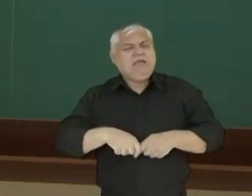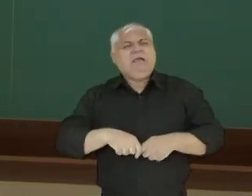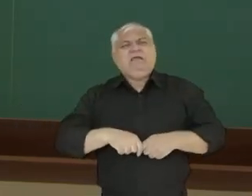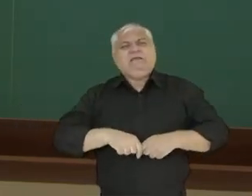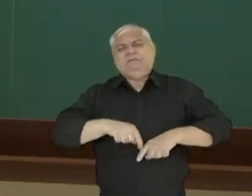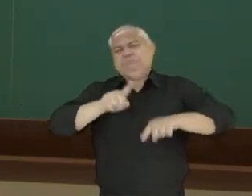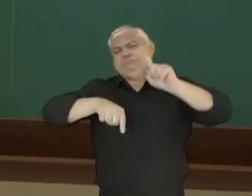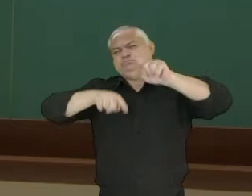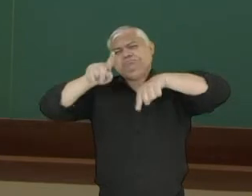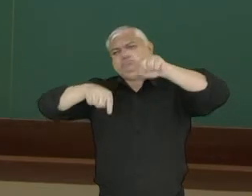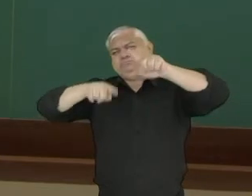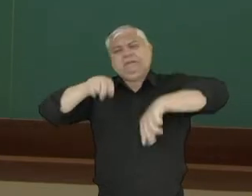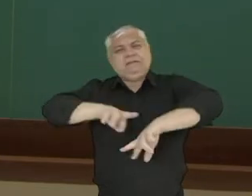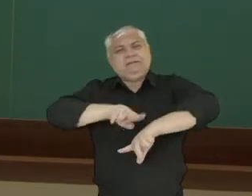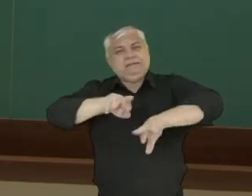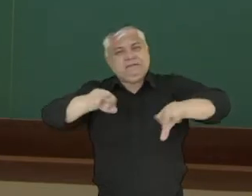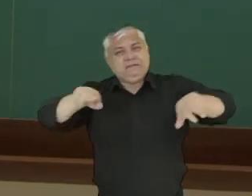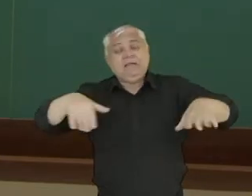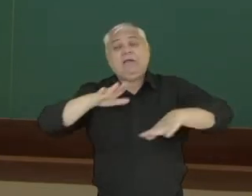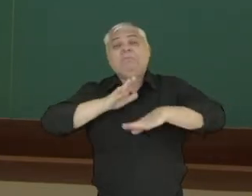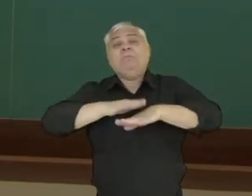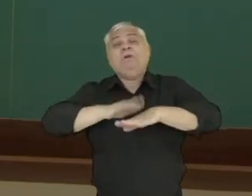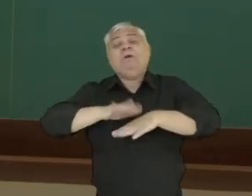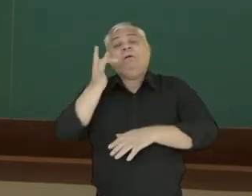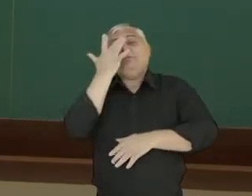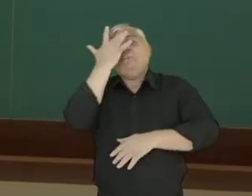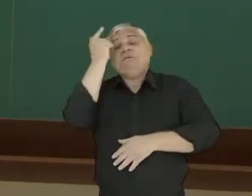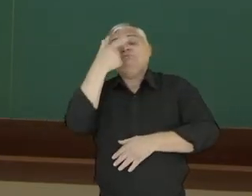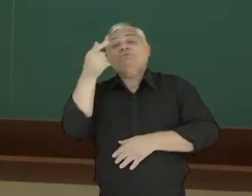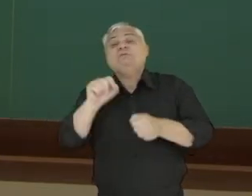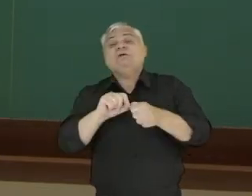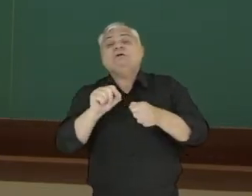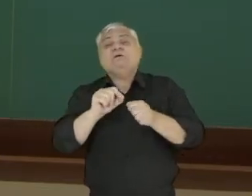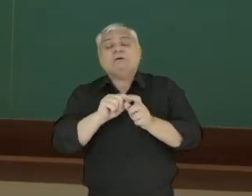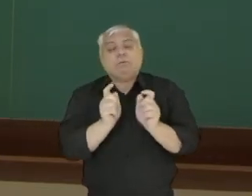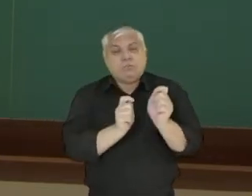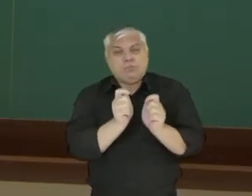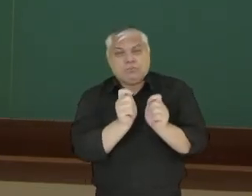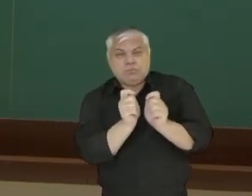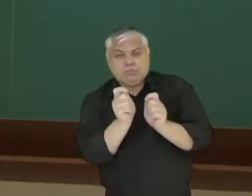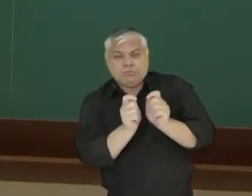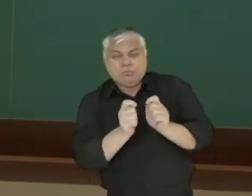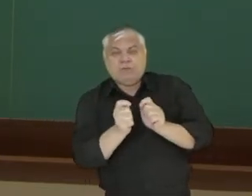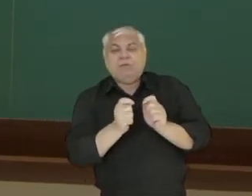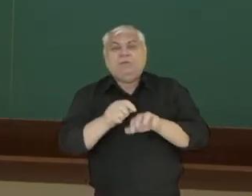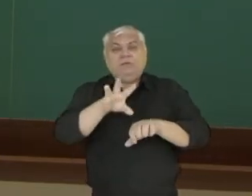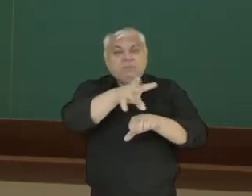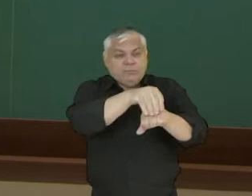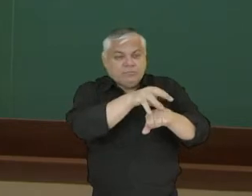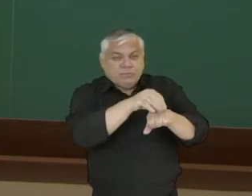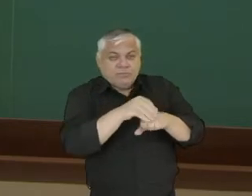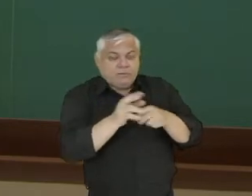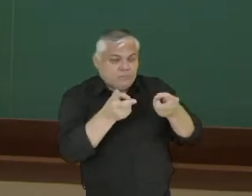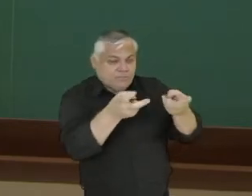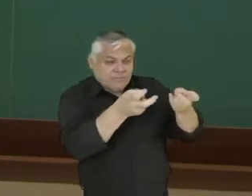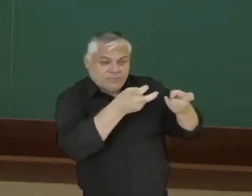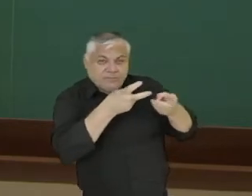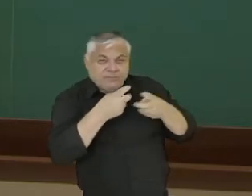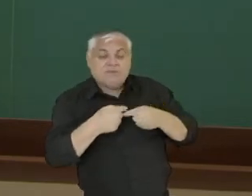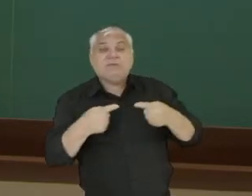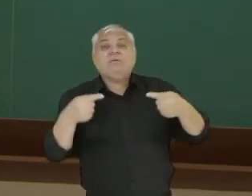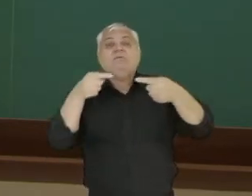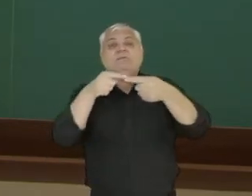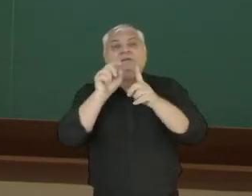maneiras por parte de quem estiver gerindo essas informações e ainda de acordo com a necessidade da nossa